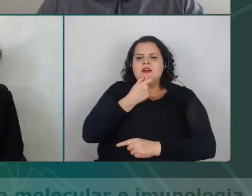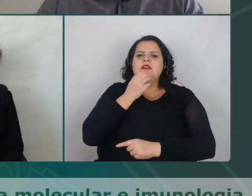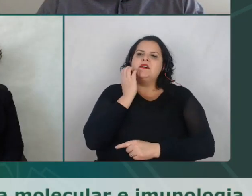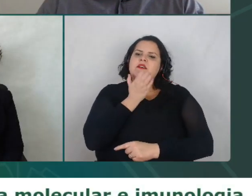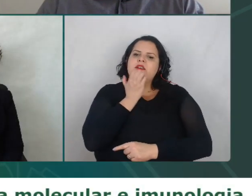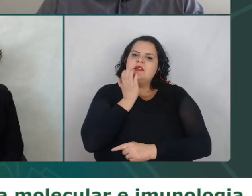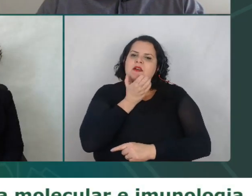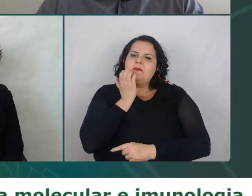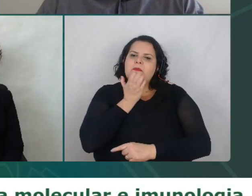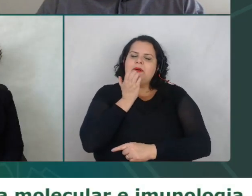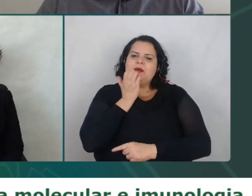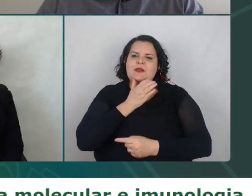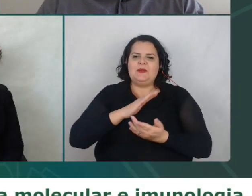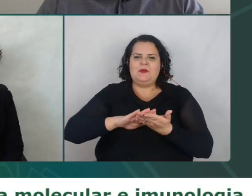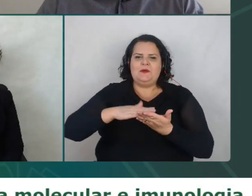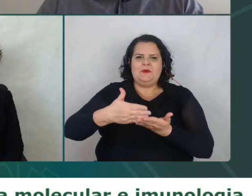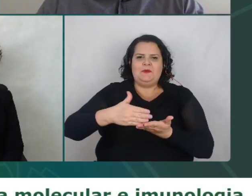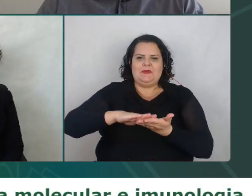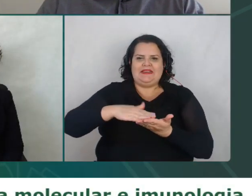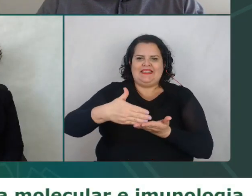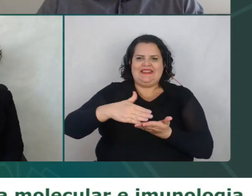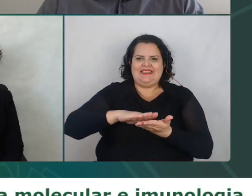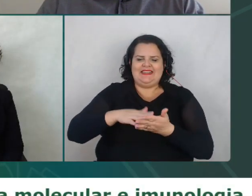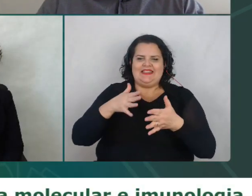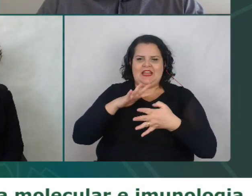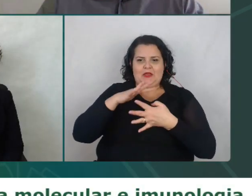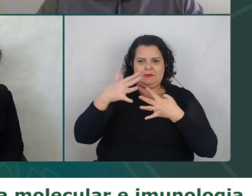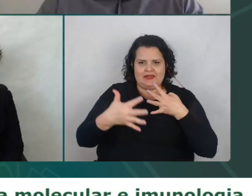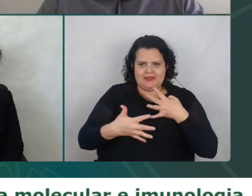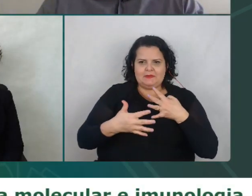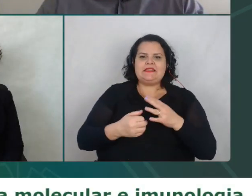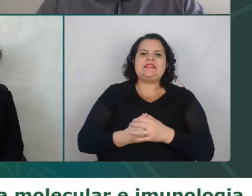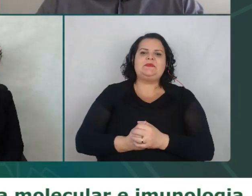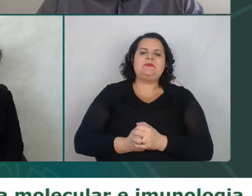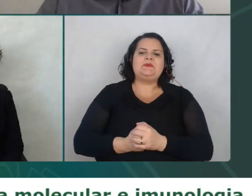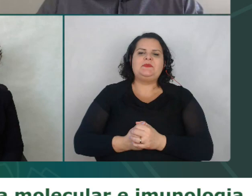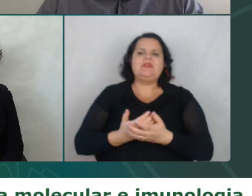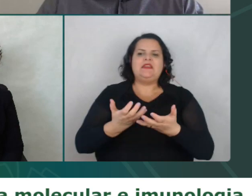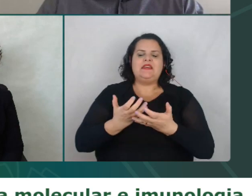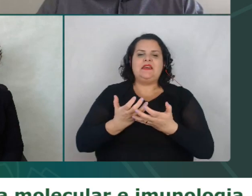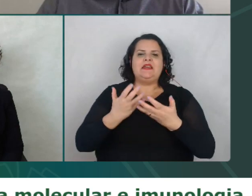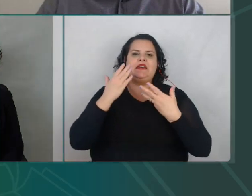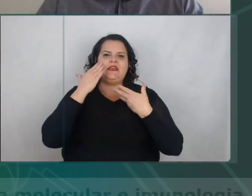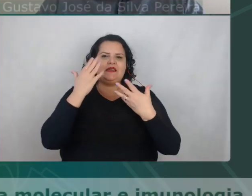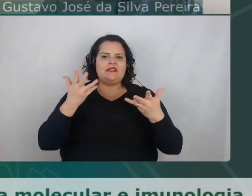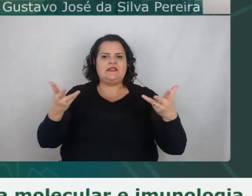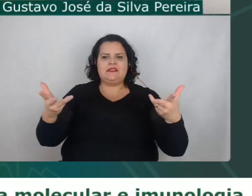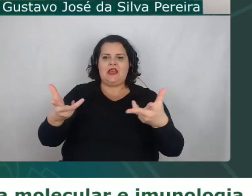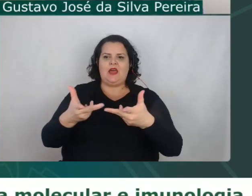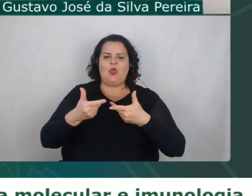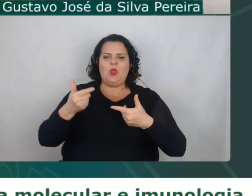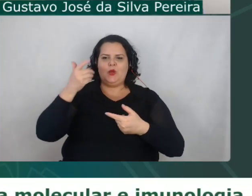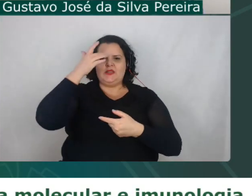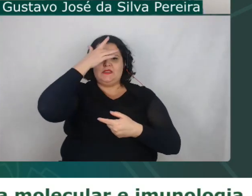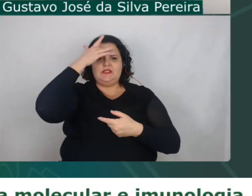as duas intérpretes de Libras, e agradecer a todos que